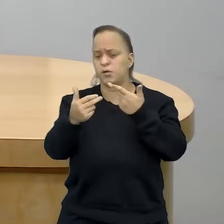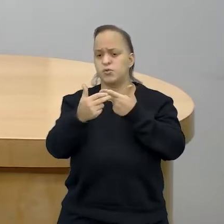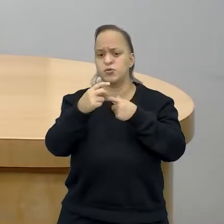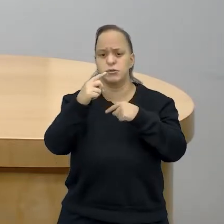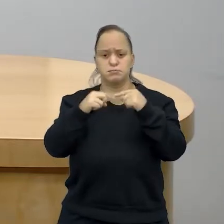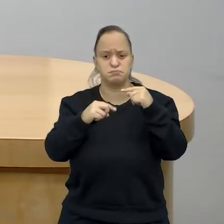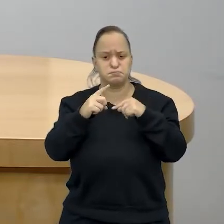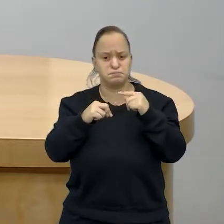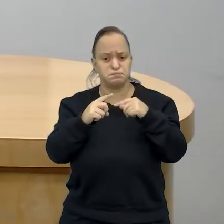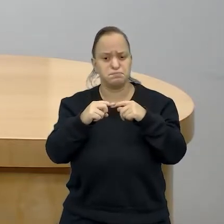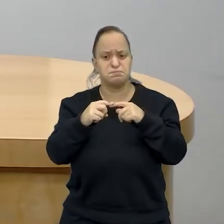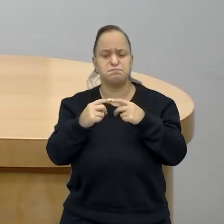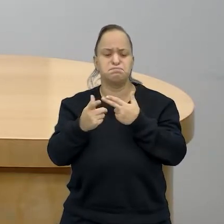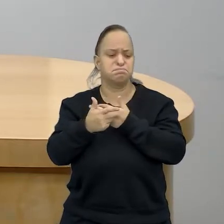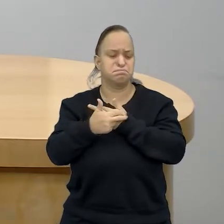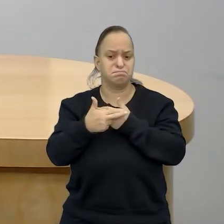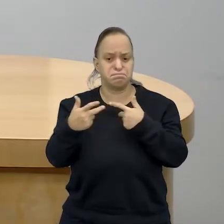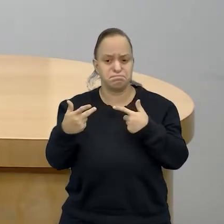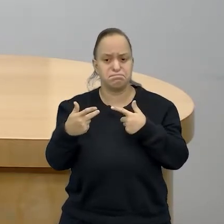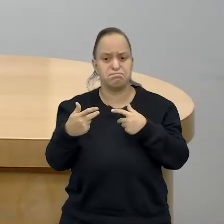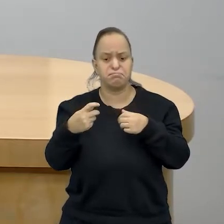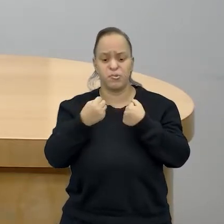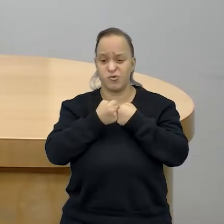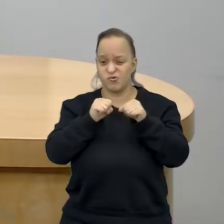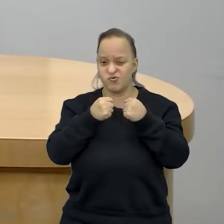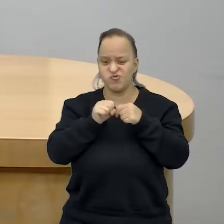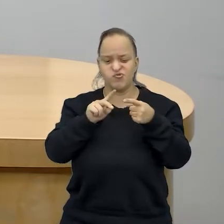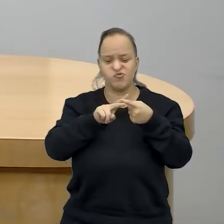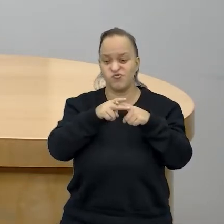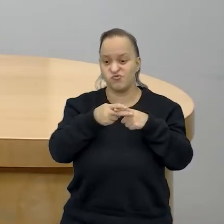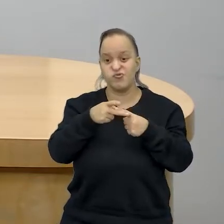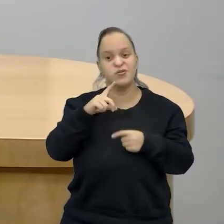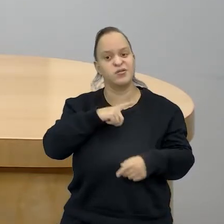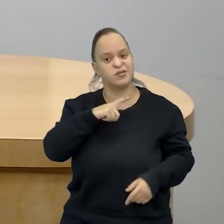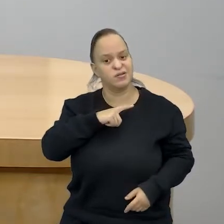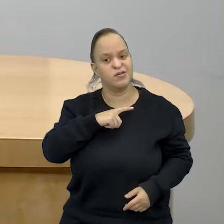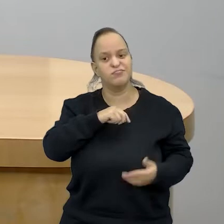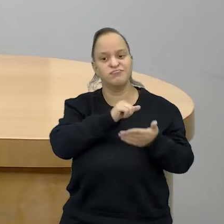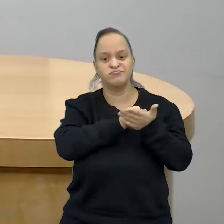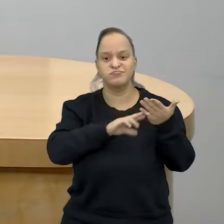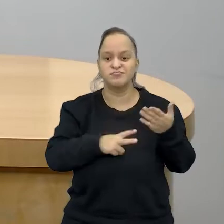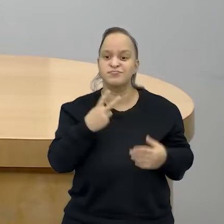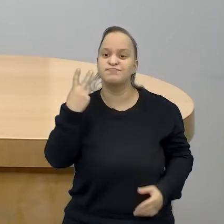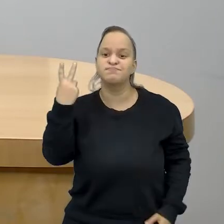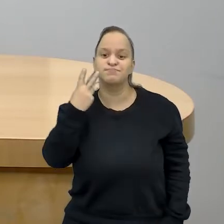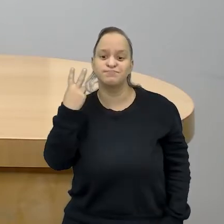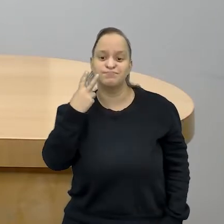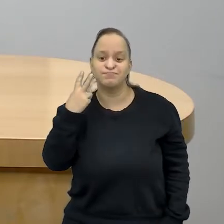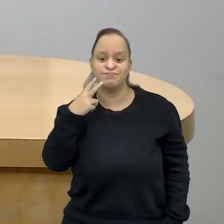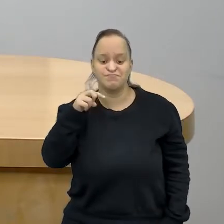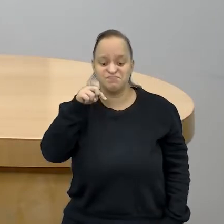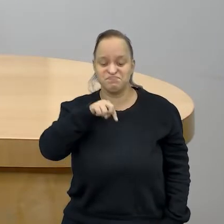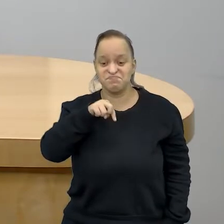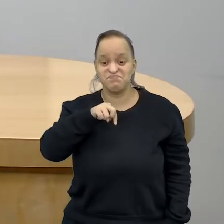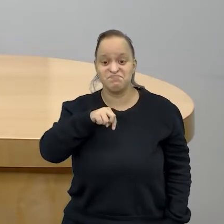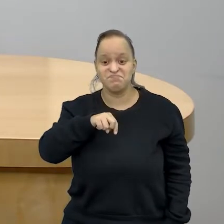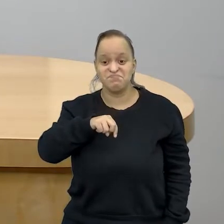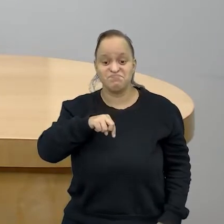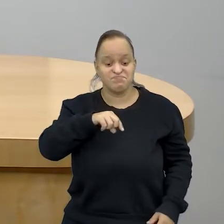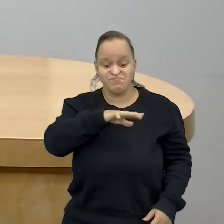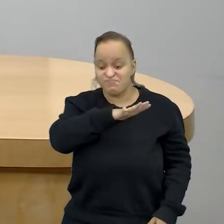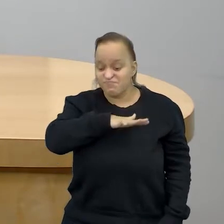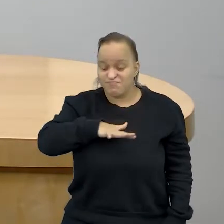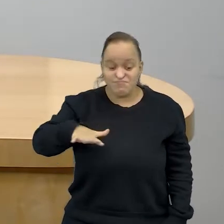o vídeo lá na atividade 2, se não me falha a memória, sobre casas containers, e ele construiu uma